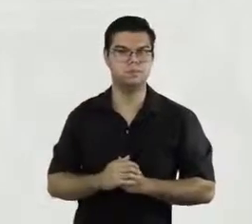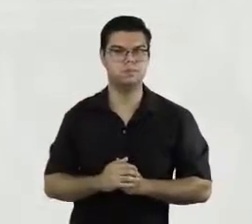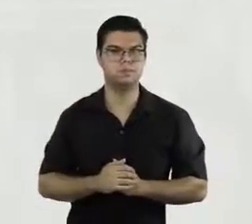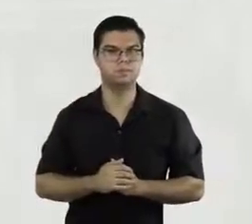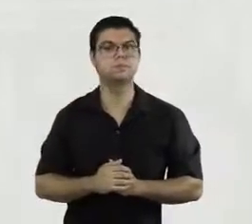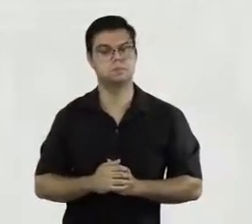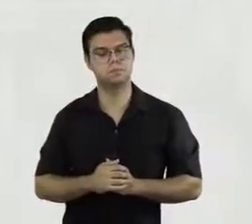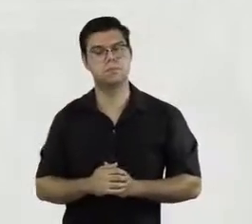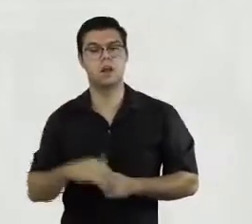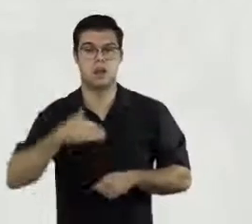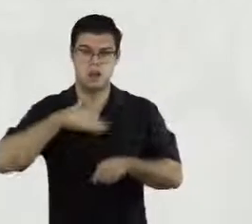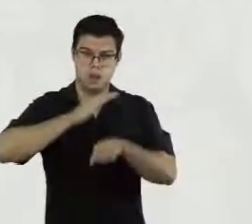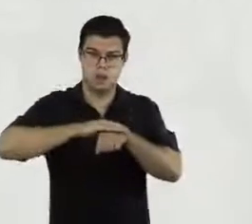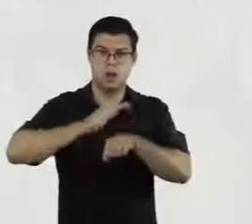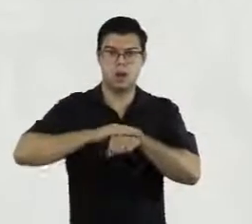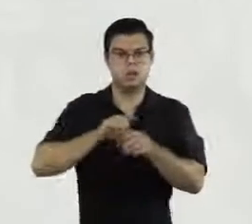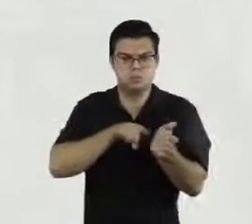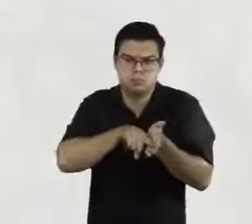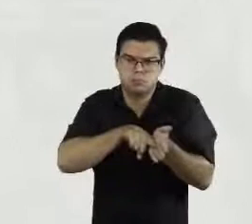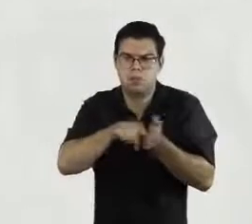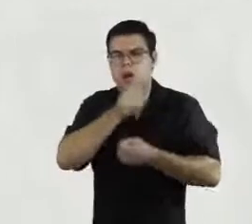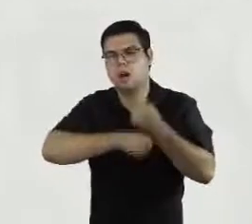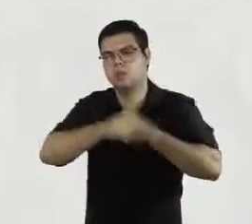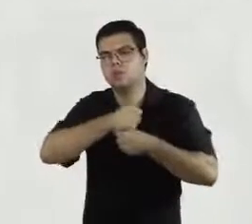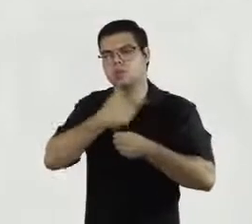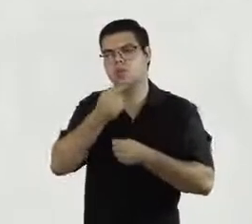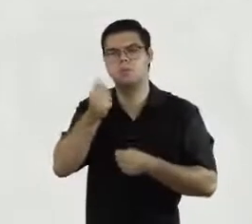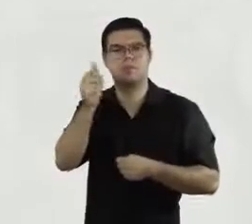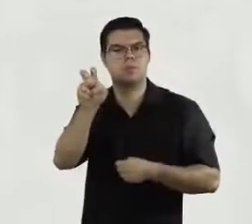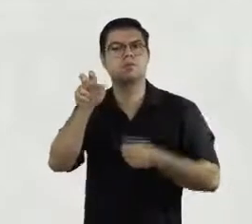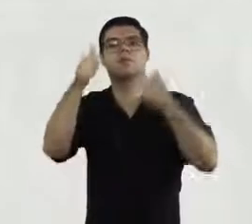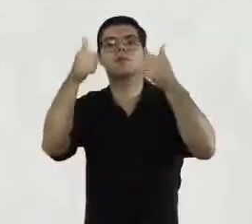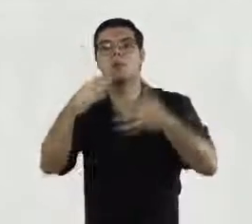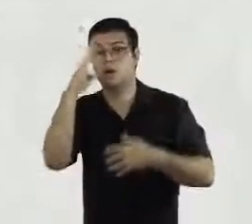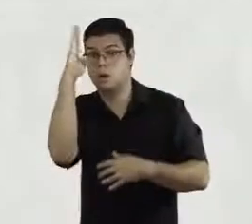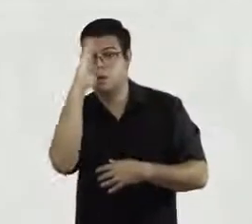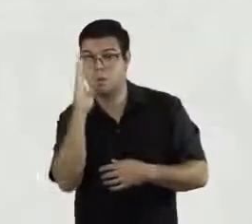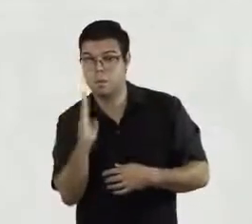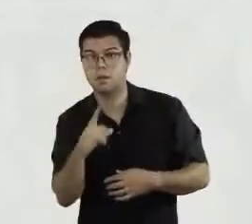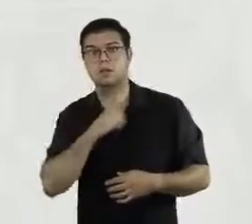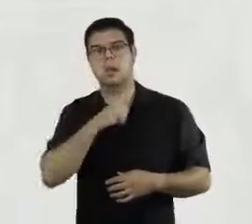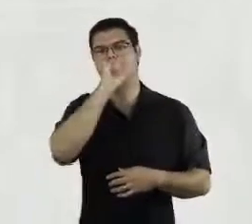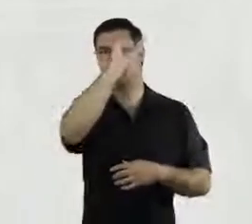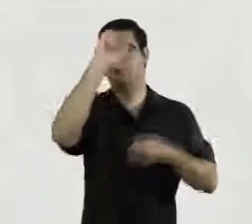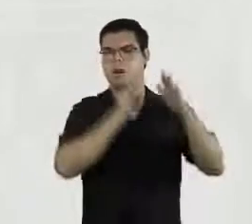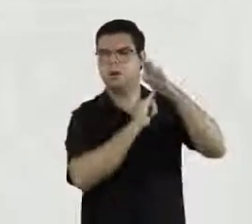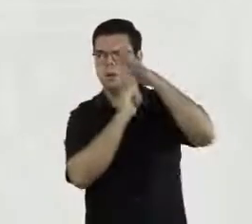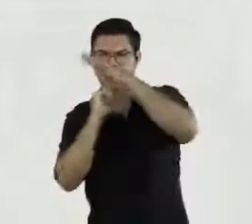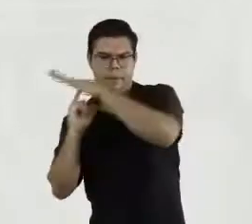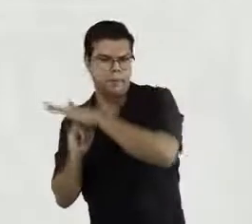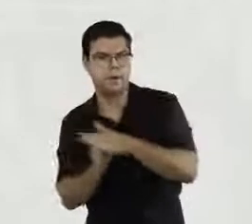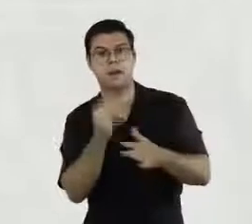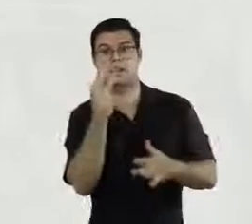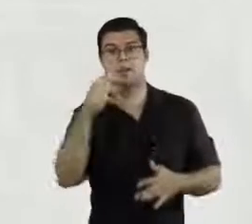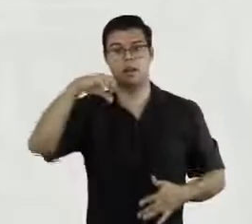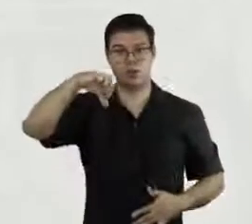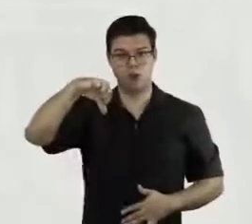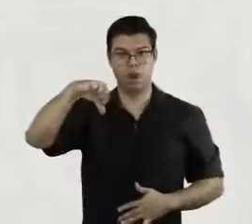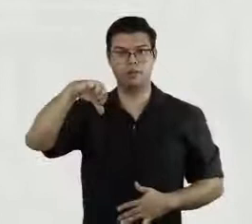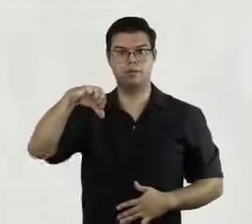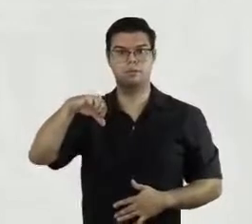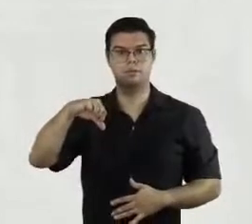Uma pesquisa que eu realizei em 2015 mostrava que o Brasil contava com 39 instituições de